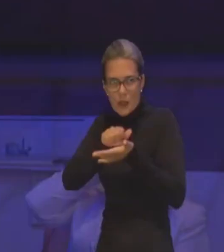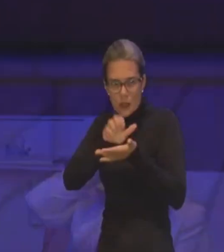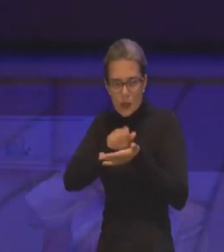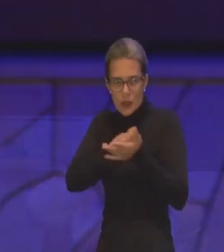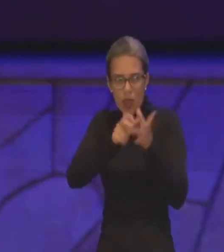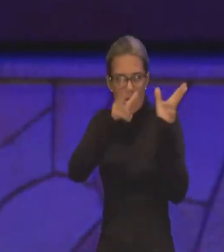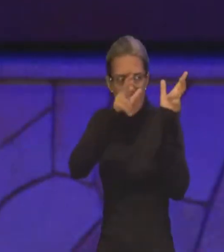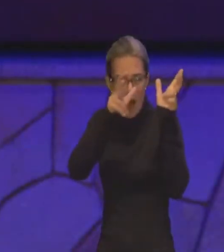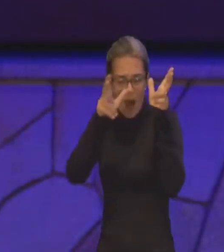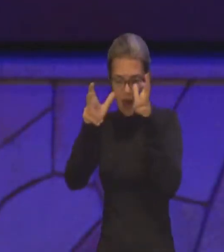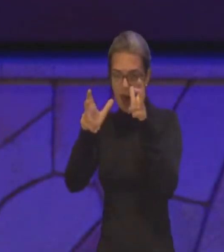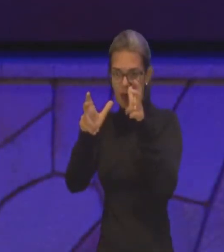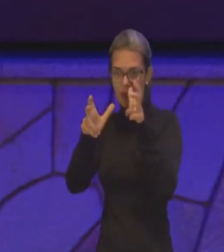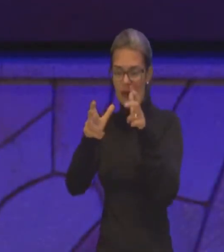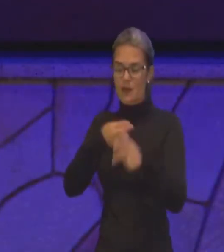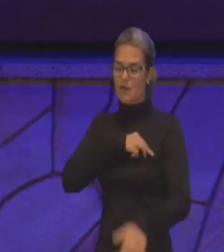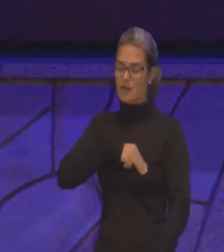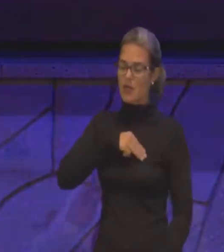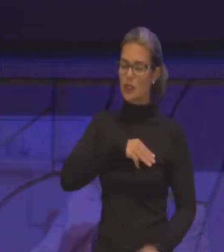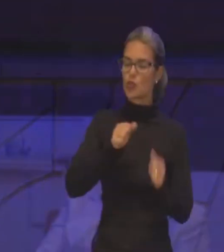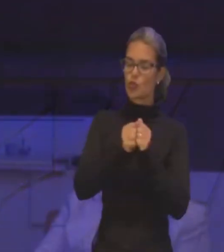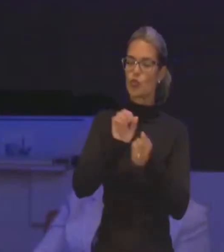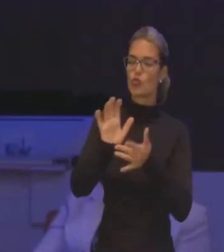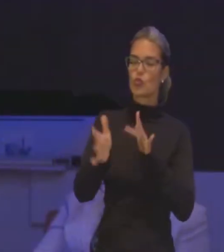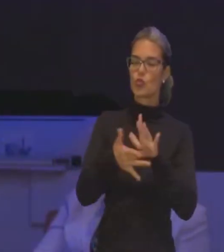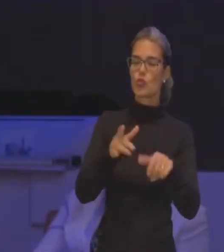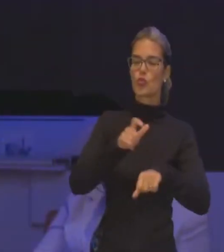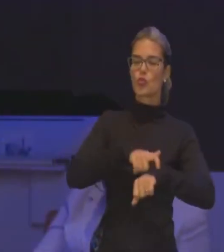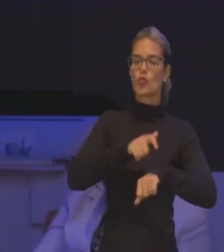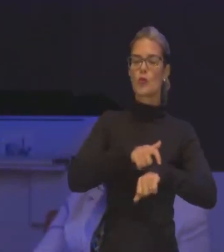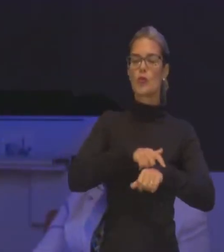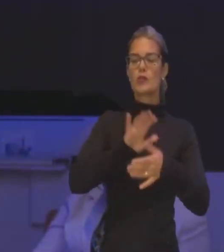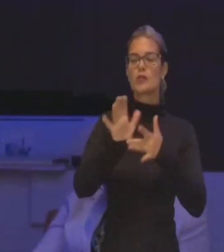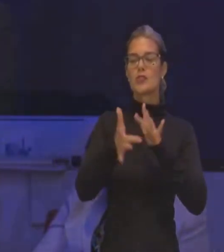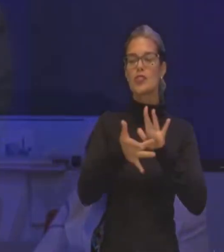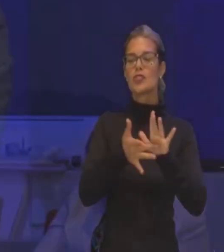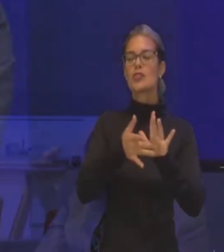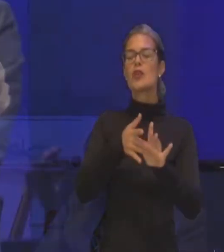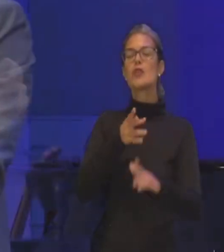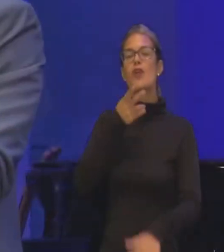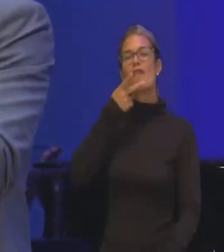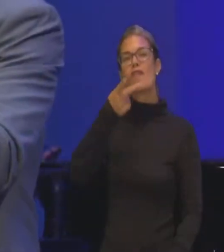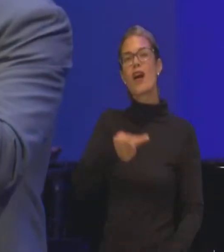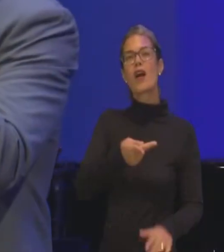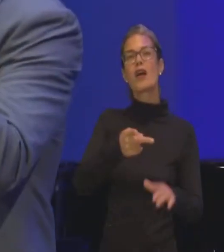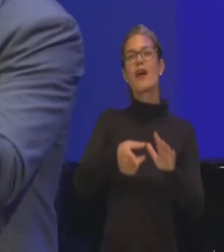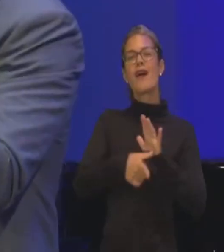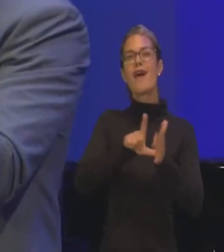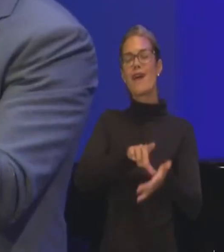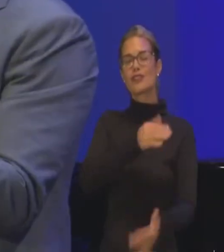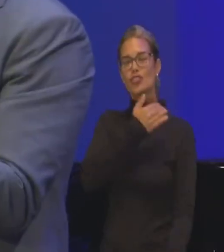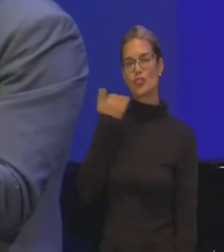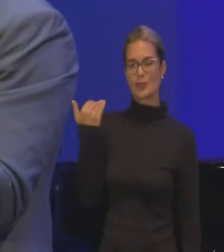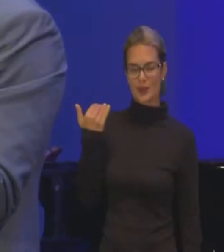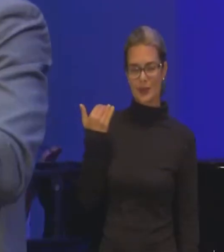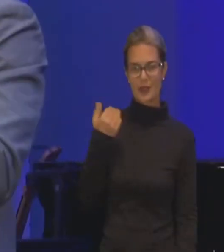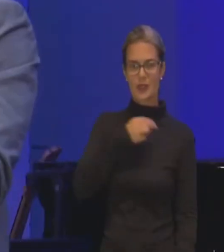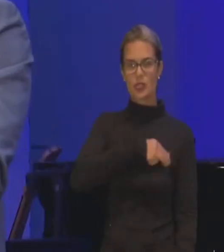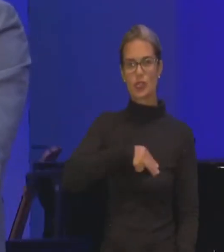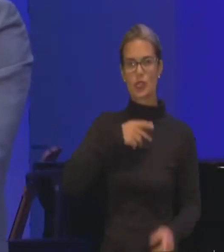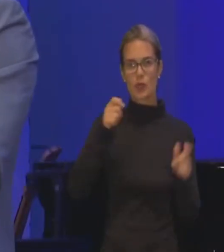estava presente quando Jesus então professou as suas últimas palavras, e ele pôde ver com seus próprios